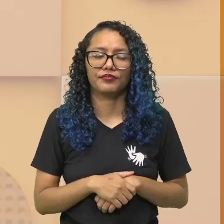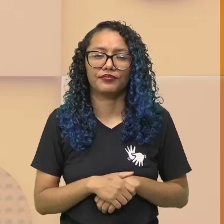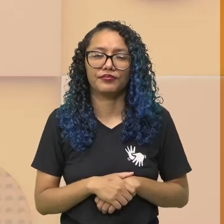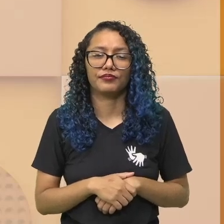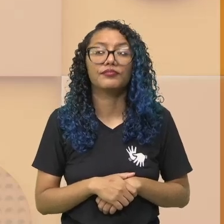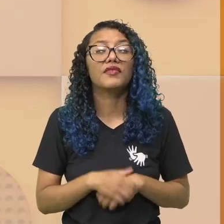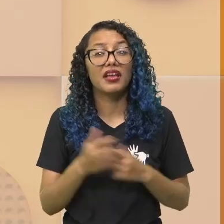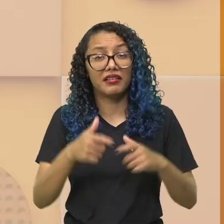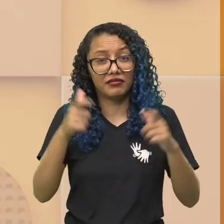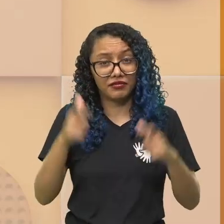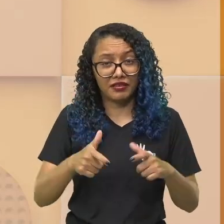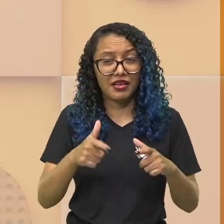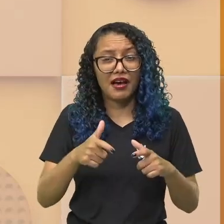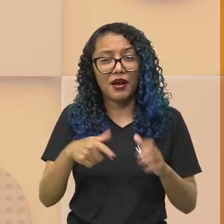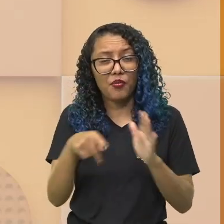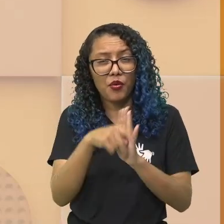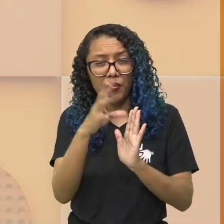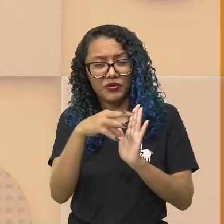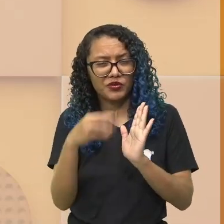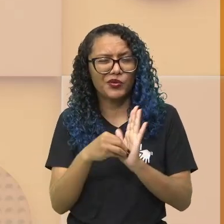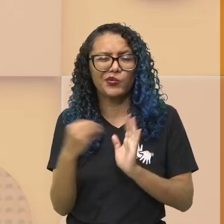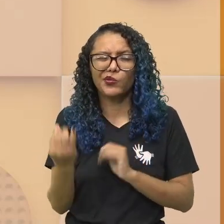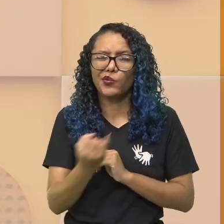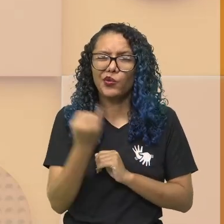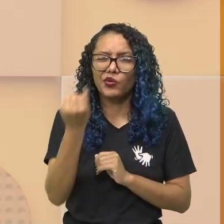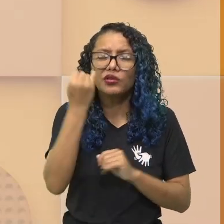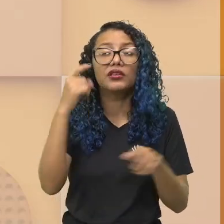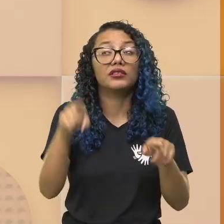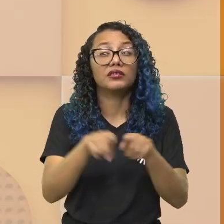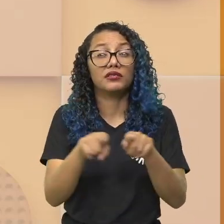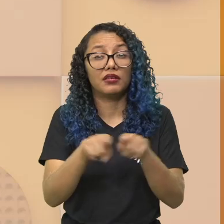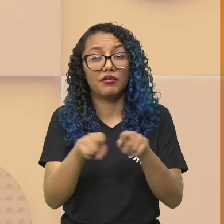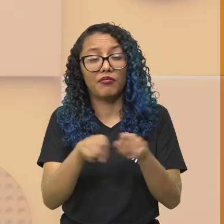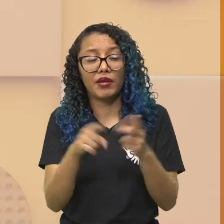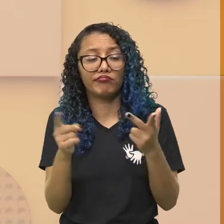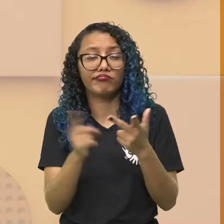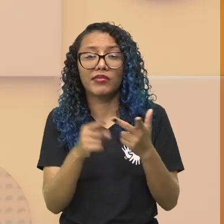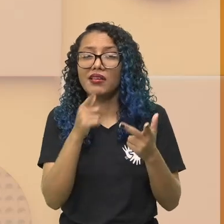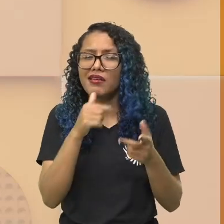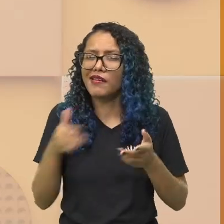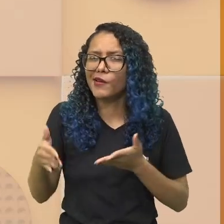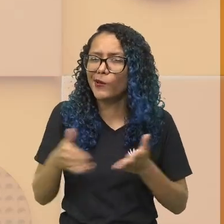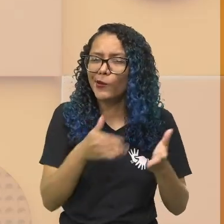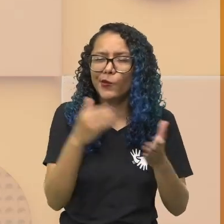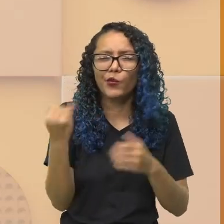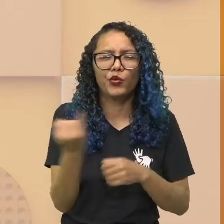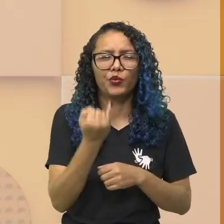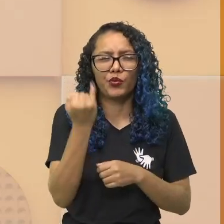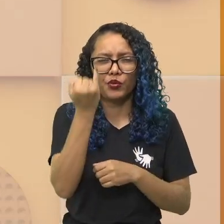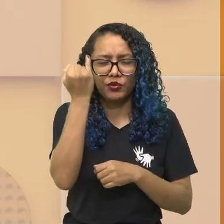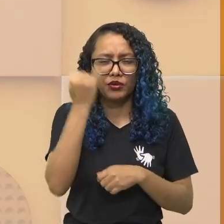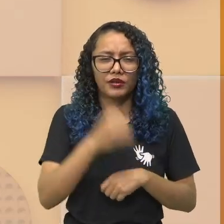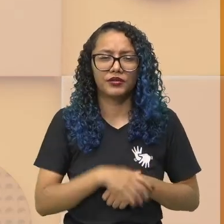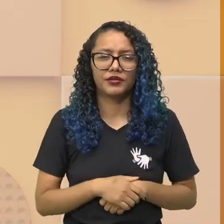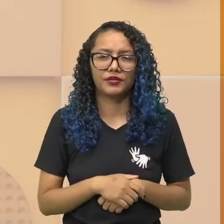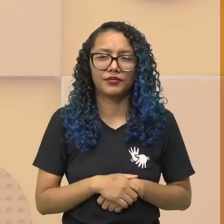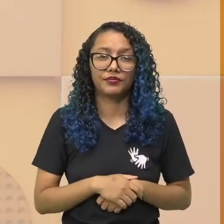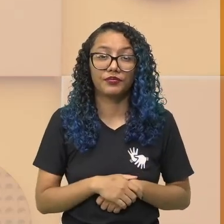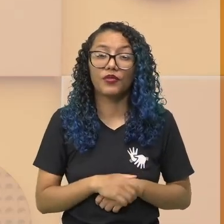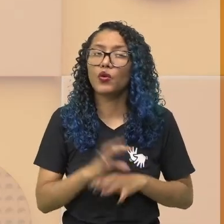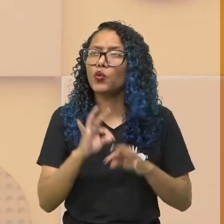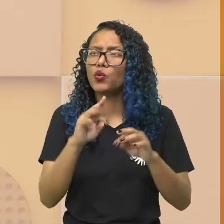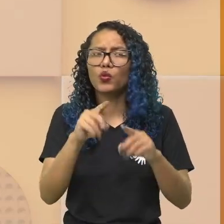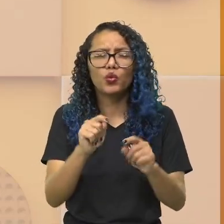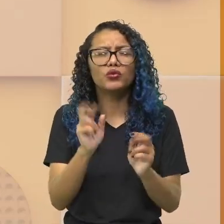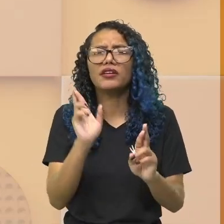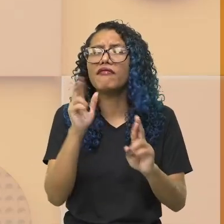muito importante, né? Falamos aí sobre os rios também, que são importantes para essa área. Tudo isso que a gente está vendo, pessoal, é sobre a